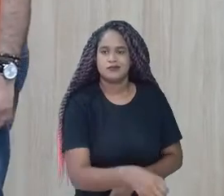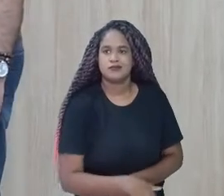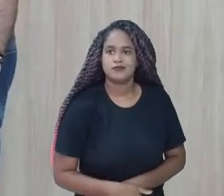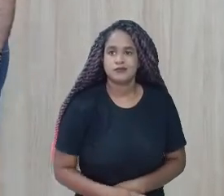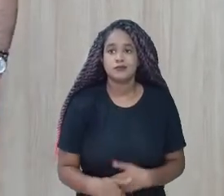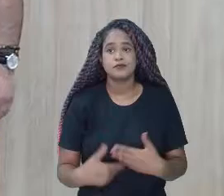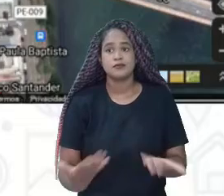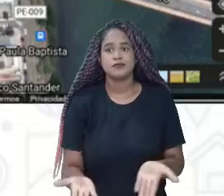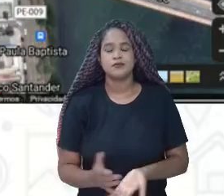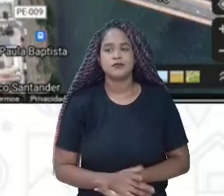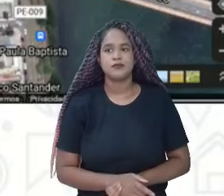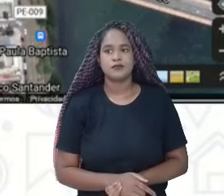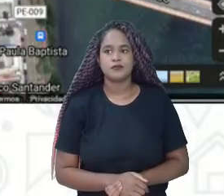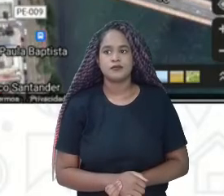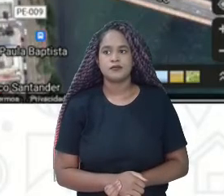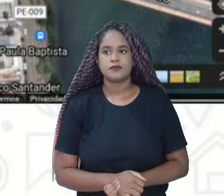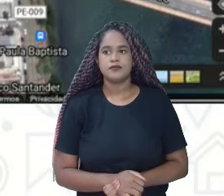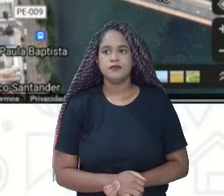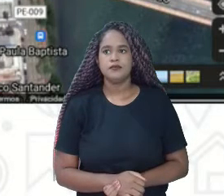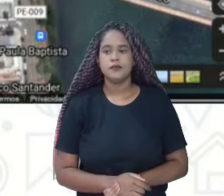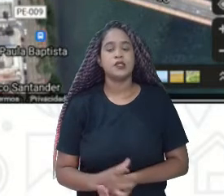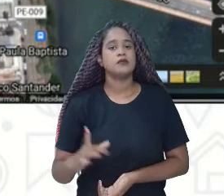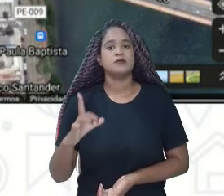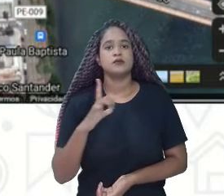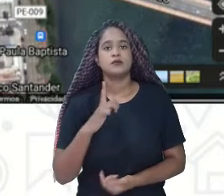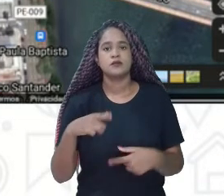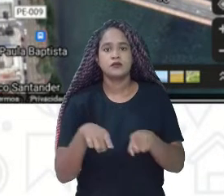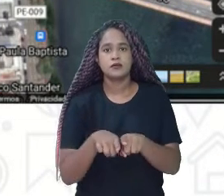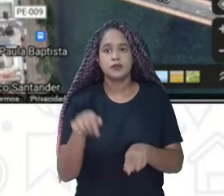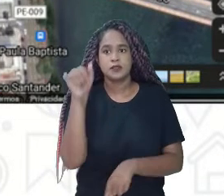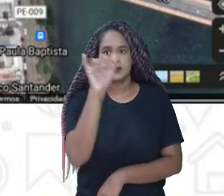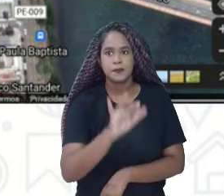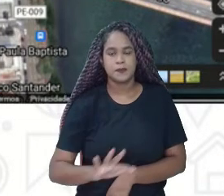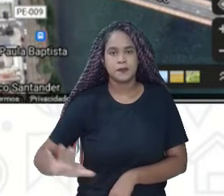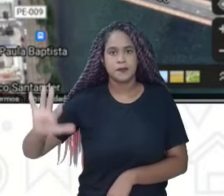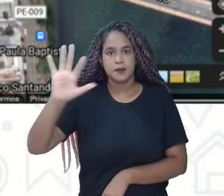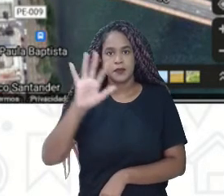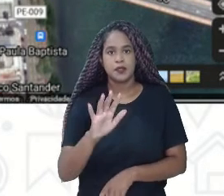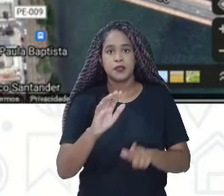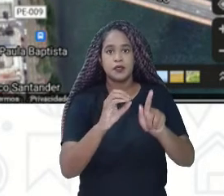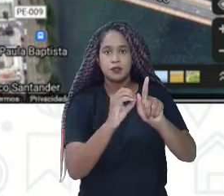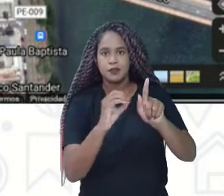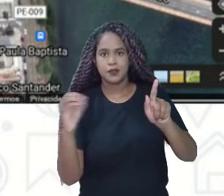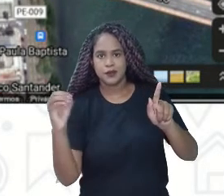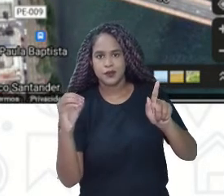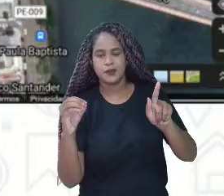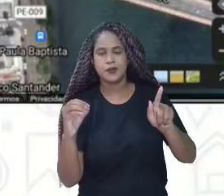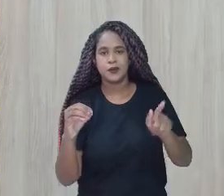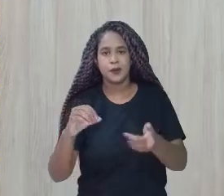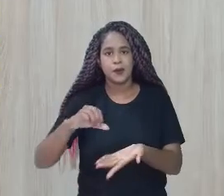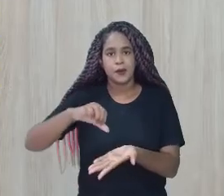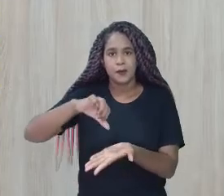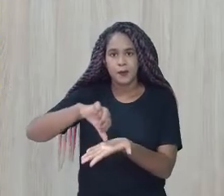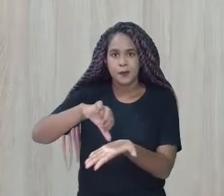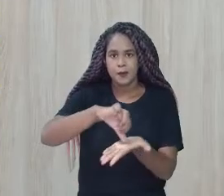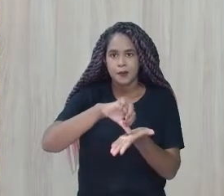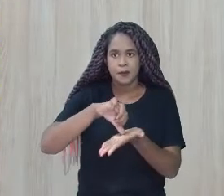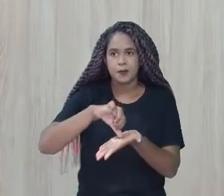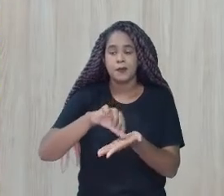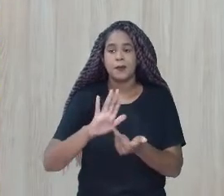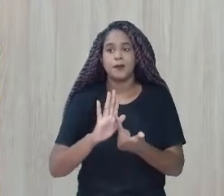Então aqui, ó, a gente tem essa imagem do Google Maps, né, que mostra aqui, ó, a Praça da República,